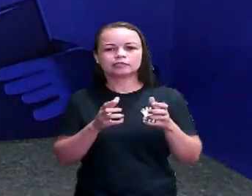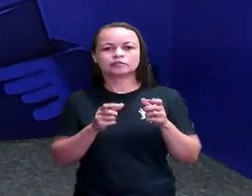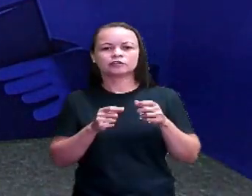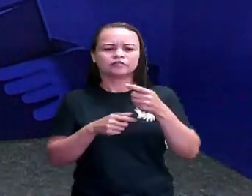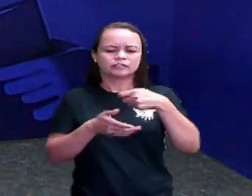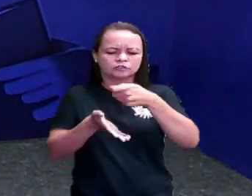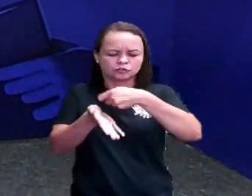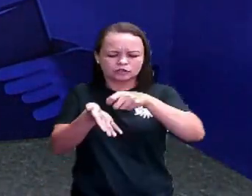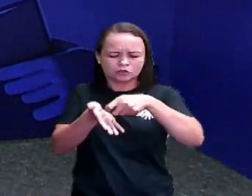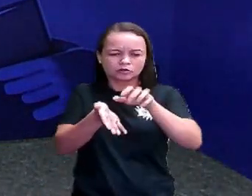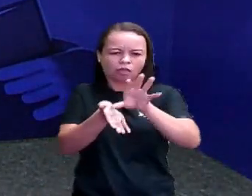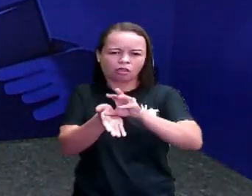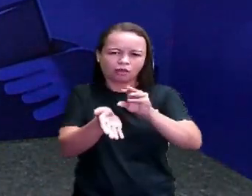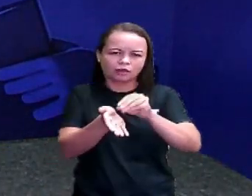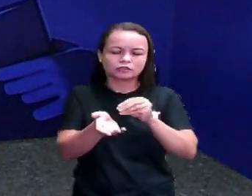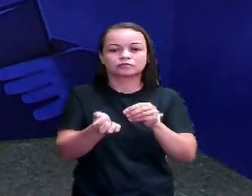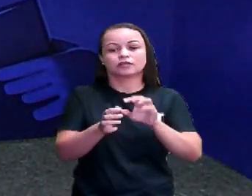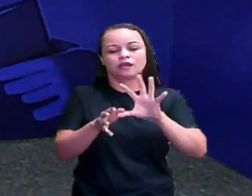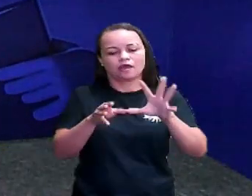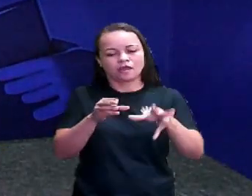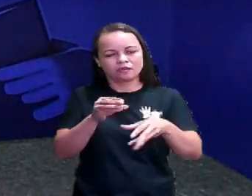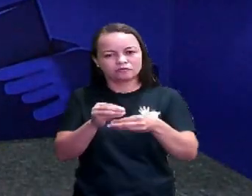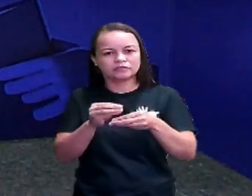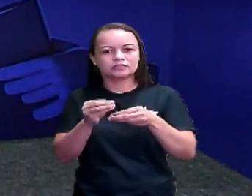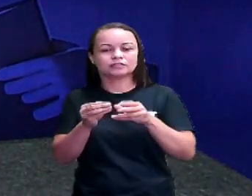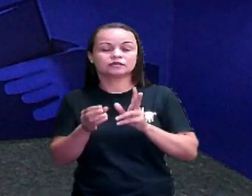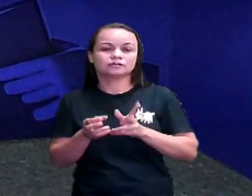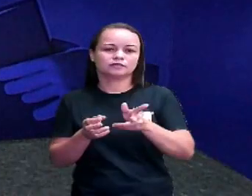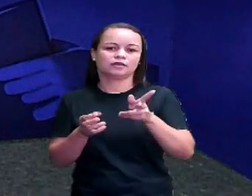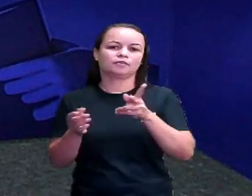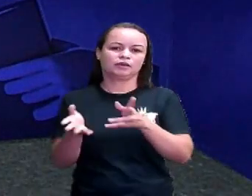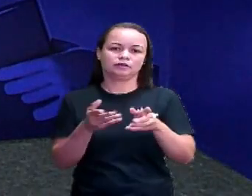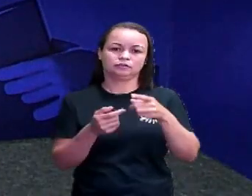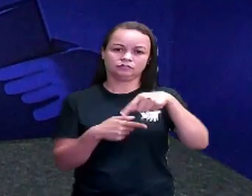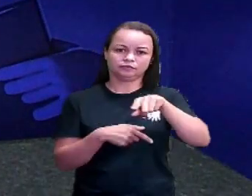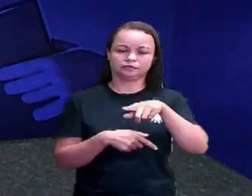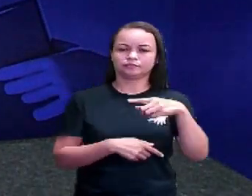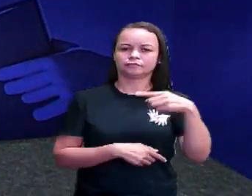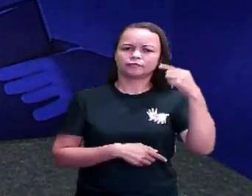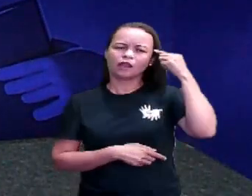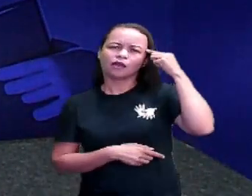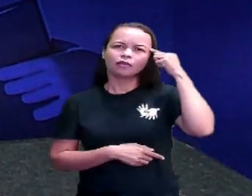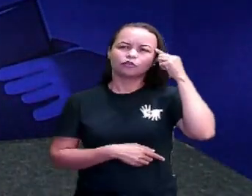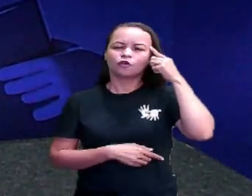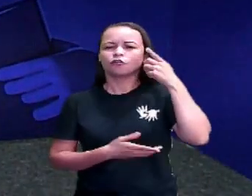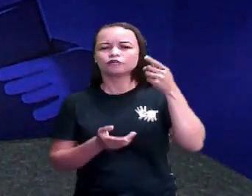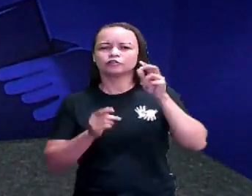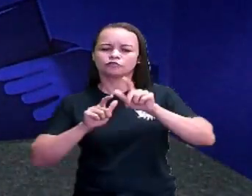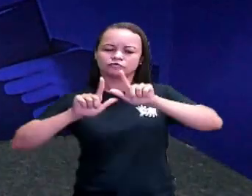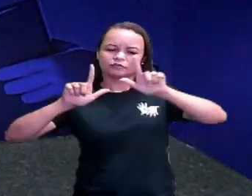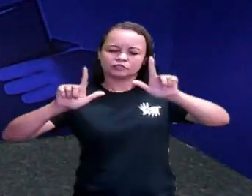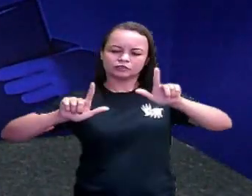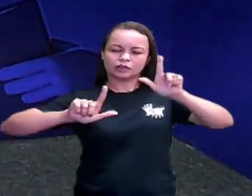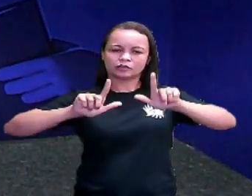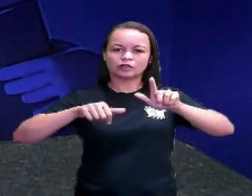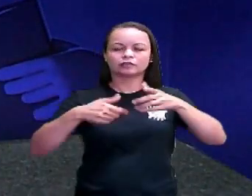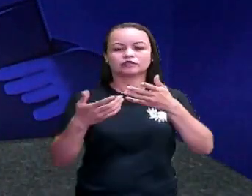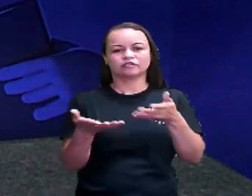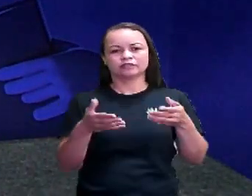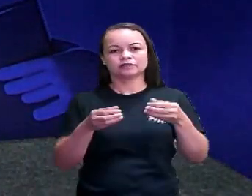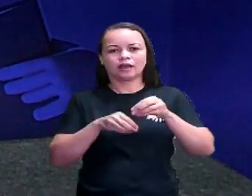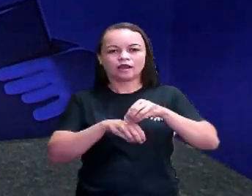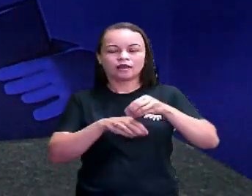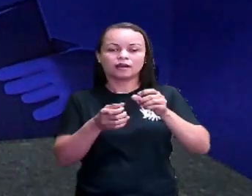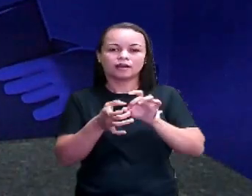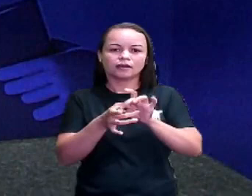anotações, revisem sempre que necessário. E se você tiver dúvida, assista essa aula de novo que vai estar disponível